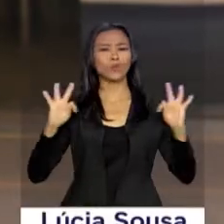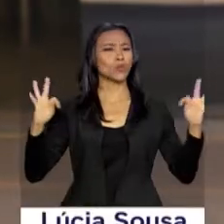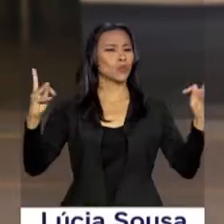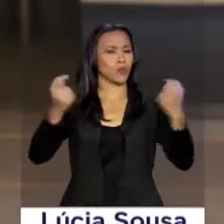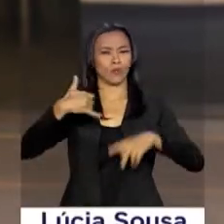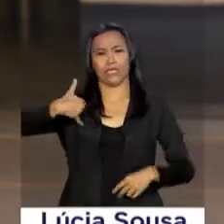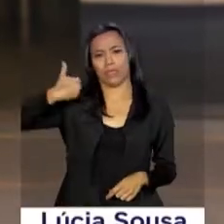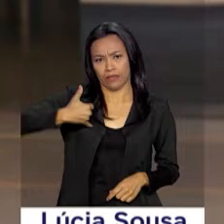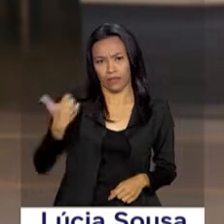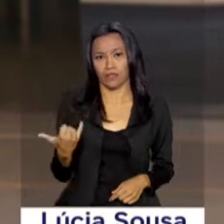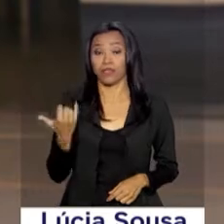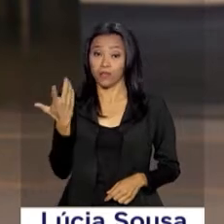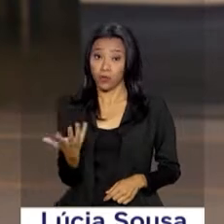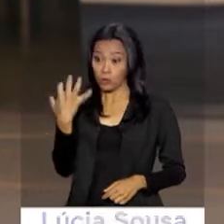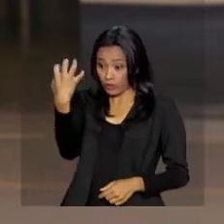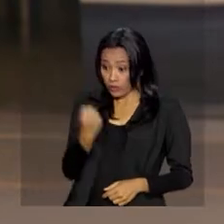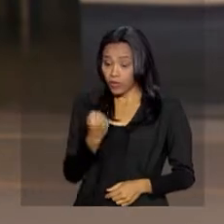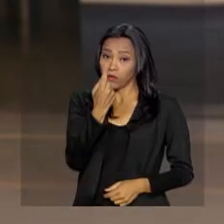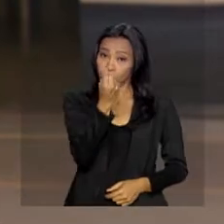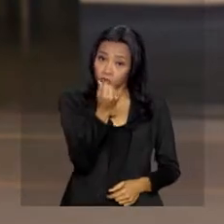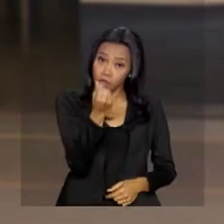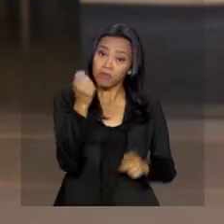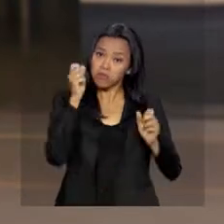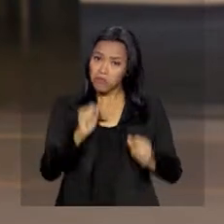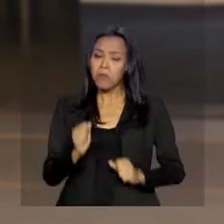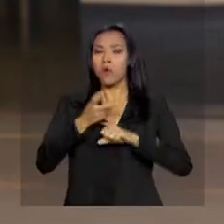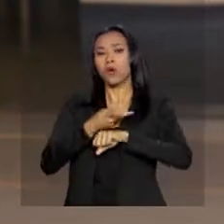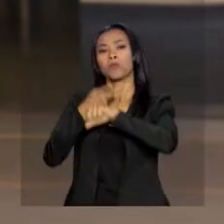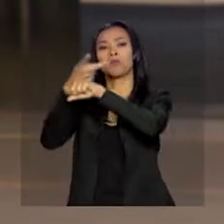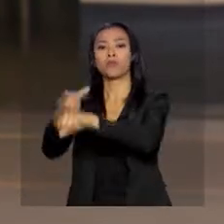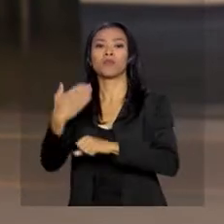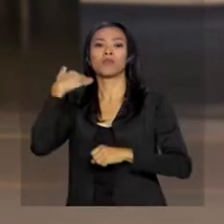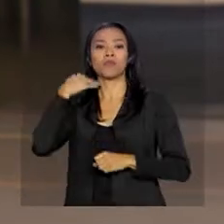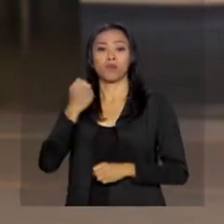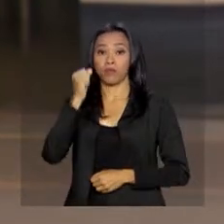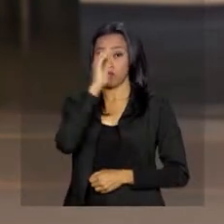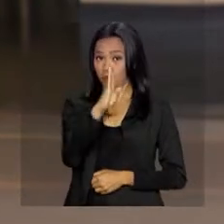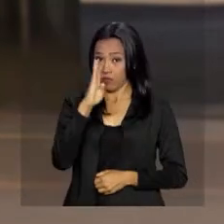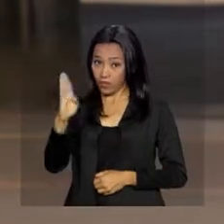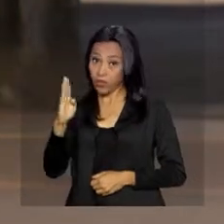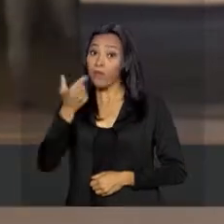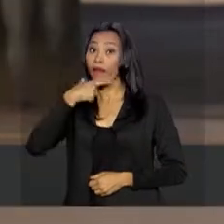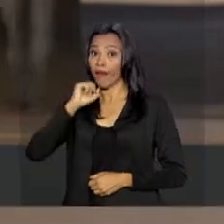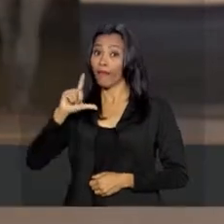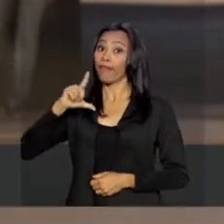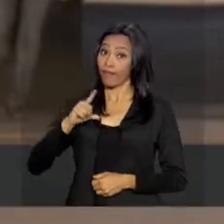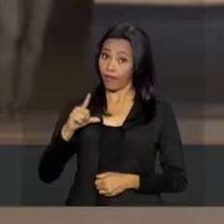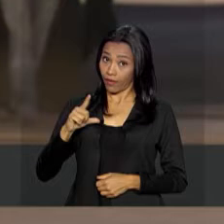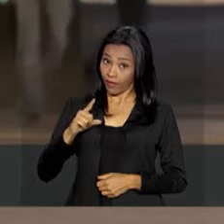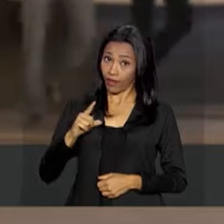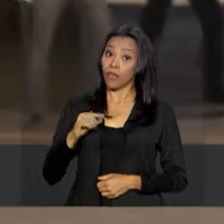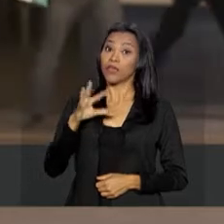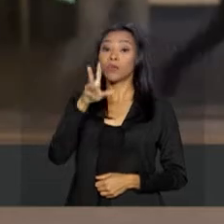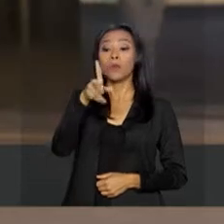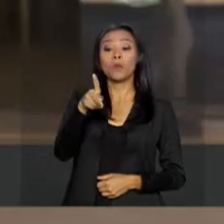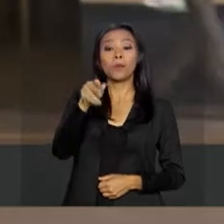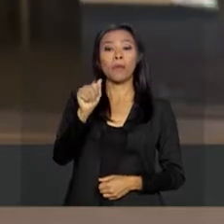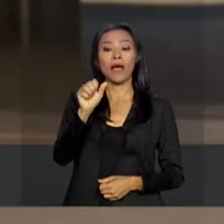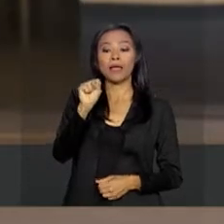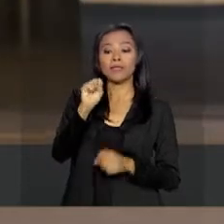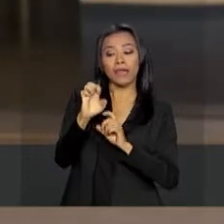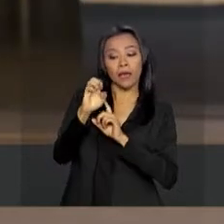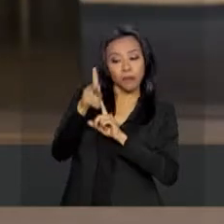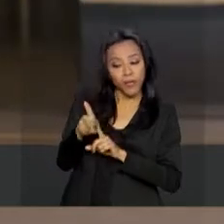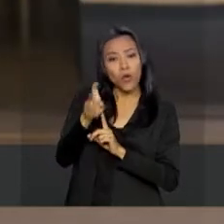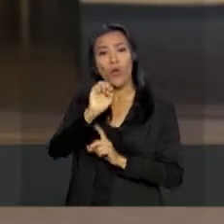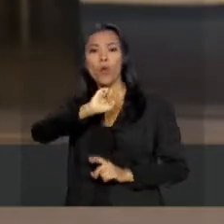idades o saque pode ser feito nas agências do banco do brasil pra quem tem o benefício do pasep ou